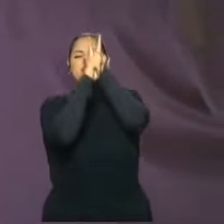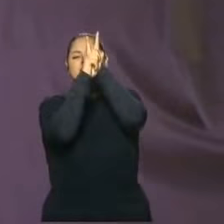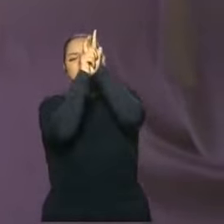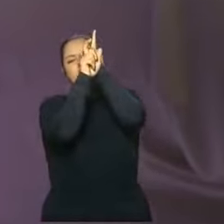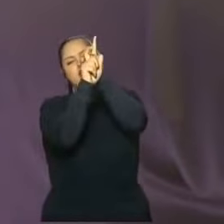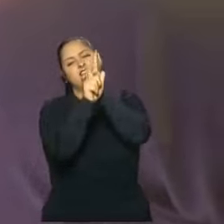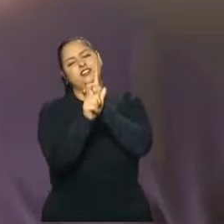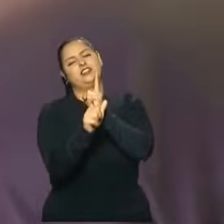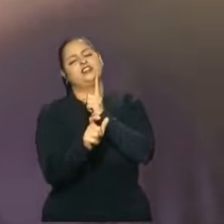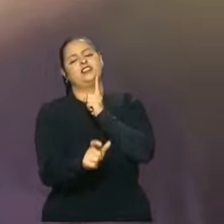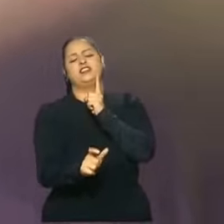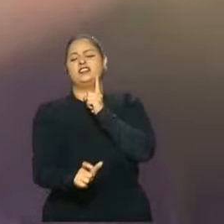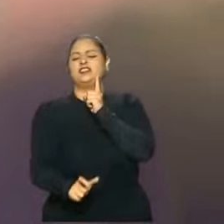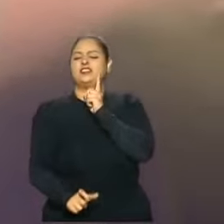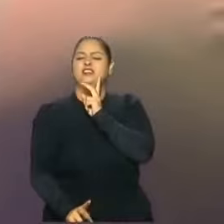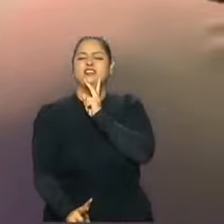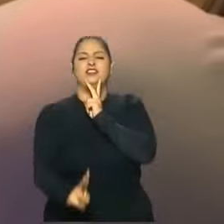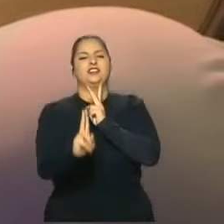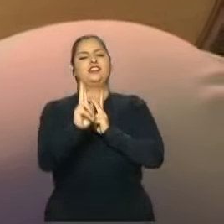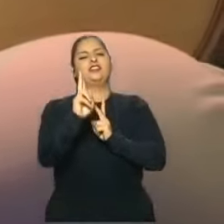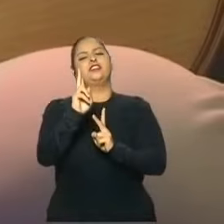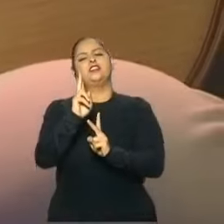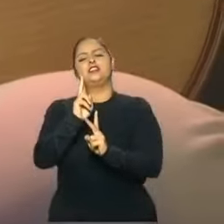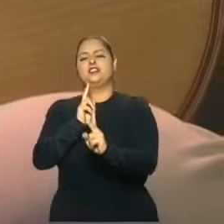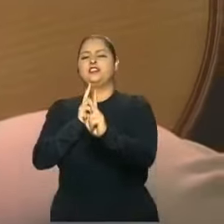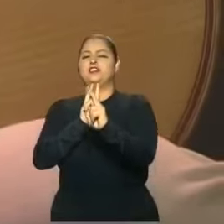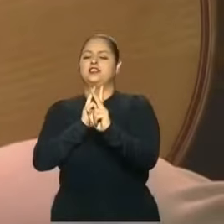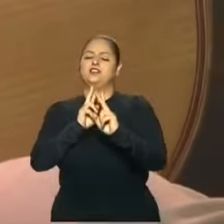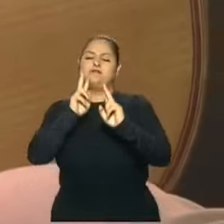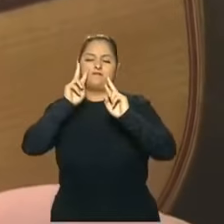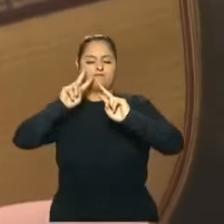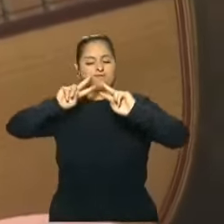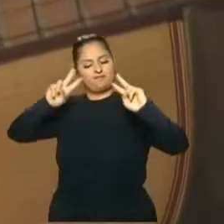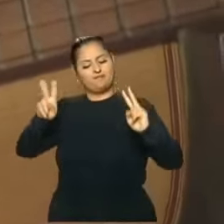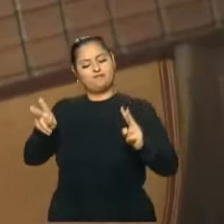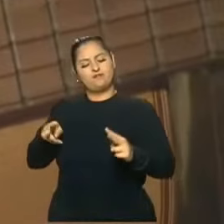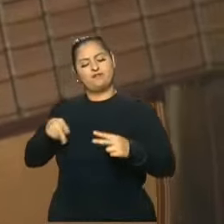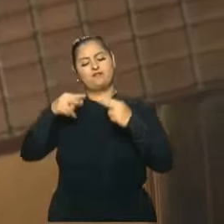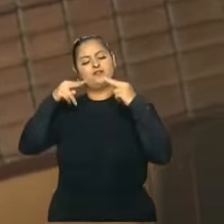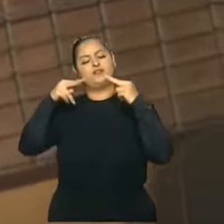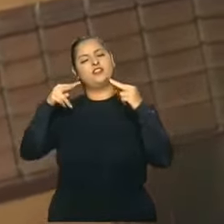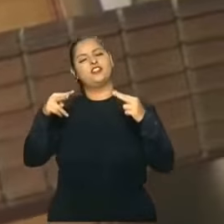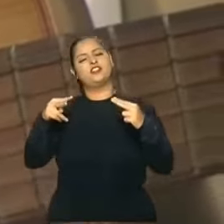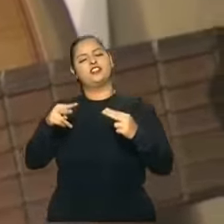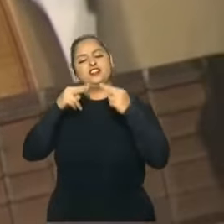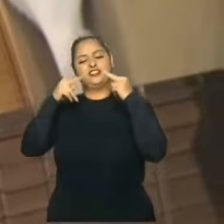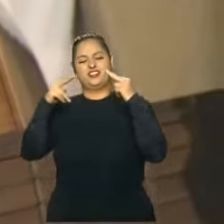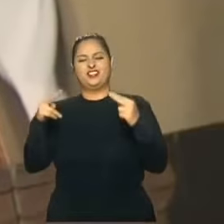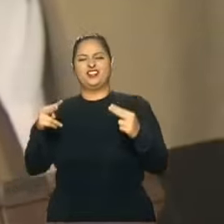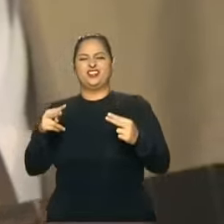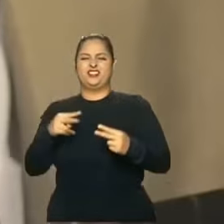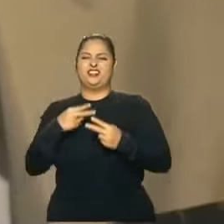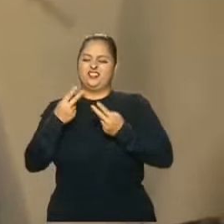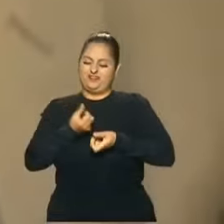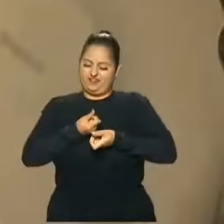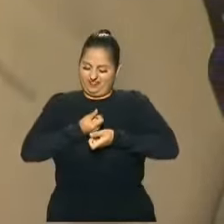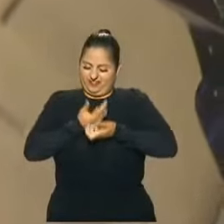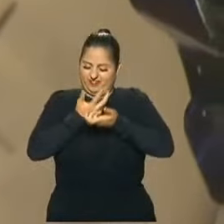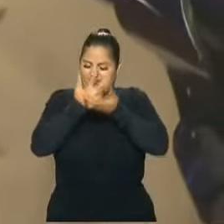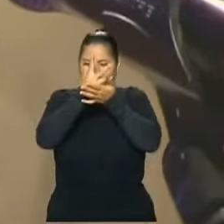sem encontrar esse teu lindo olhar, porque um poeta era